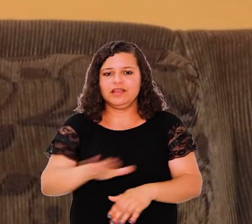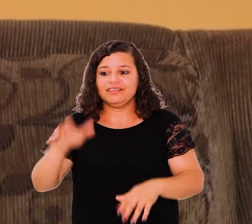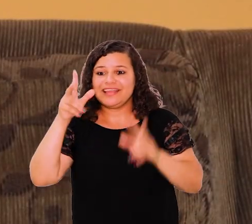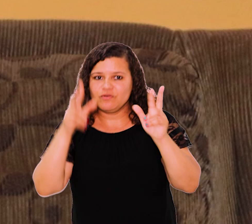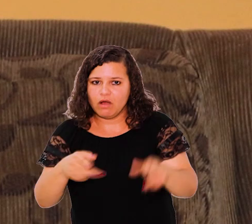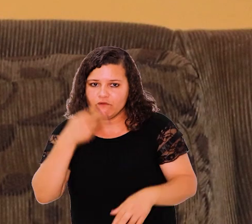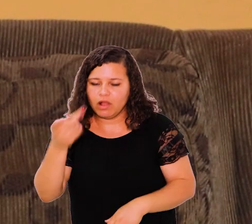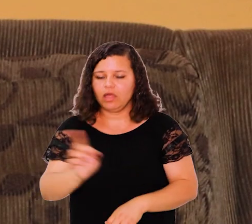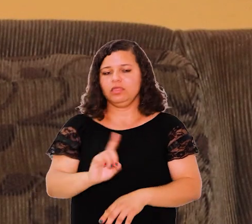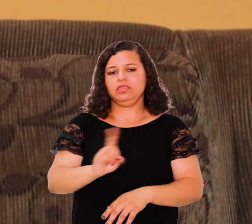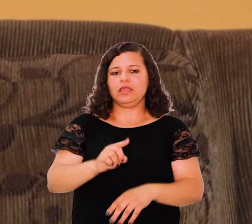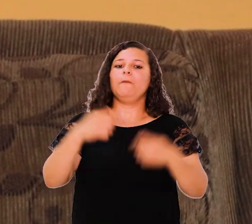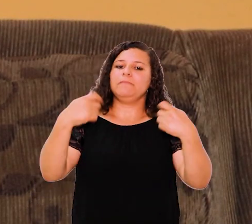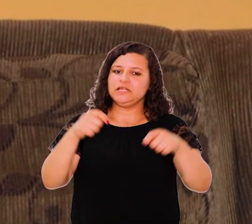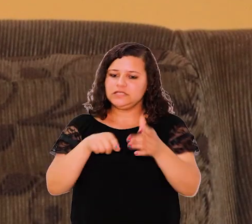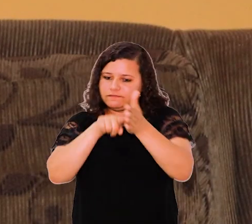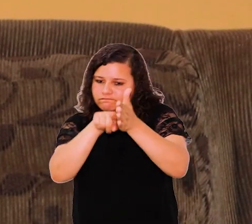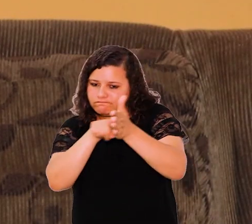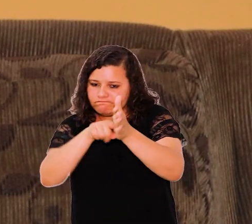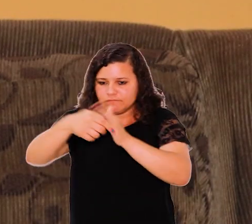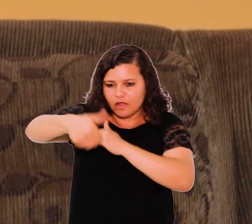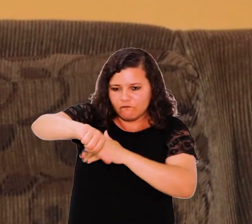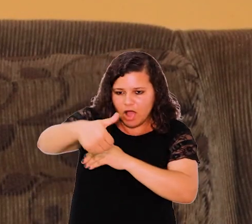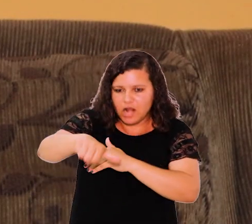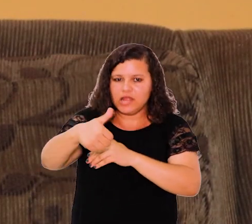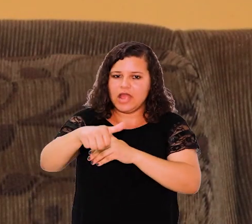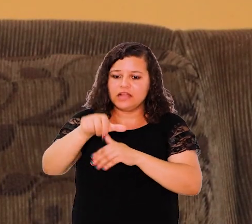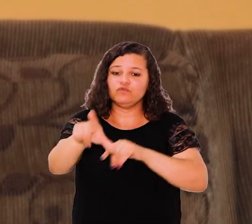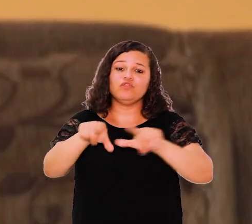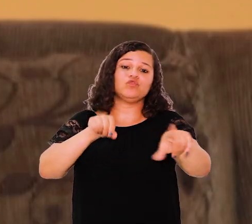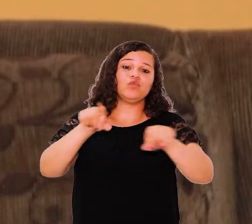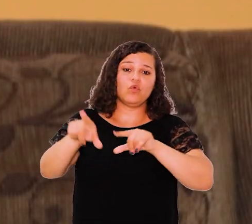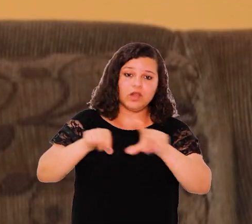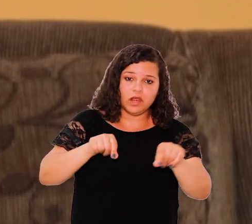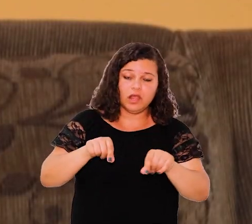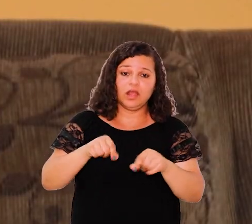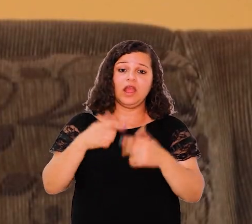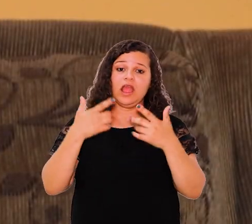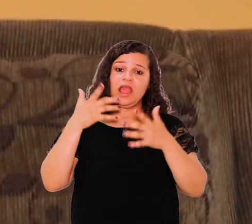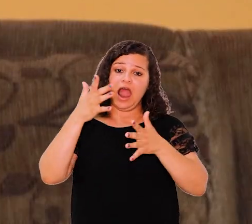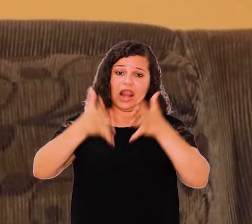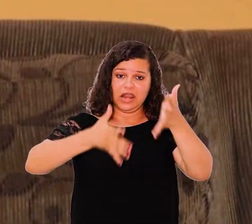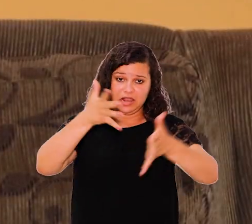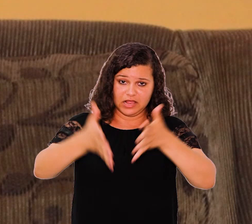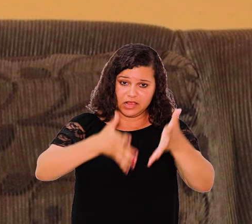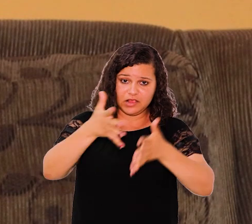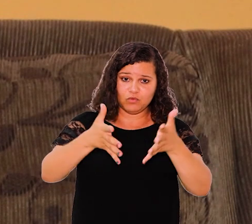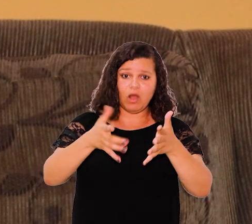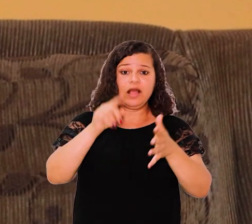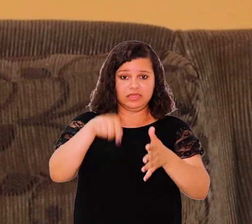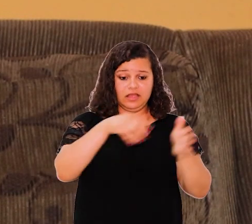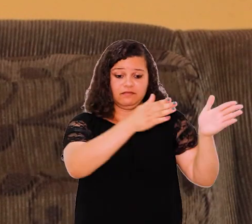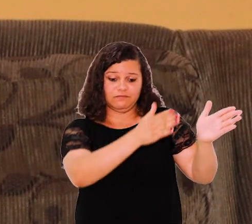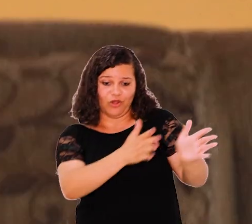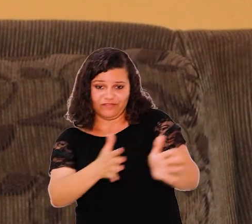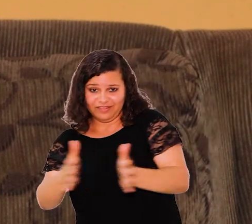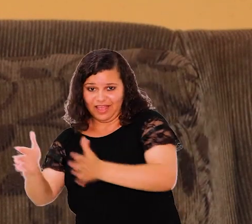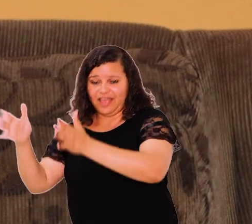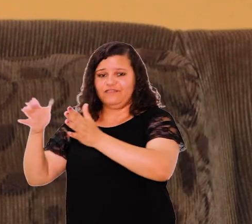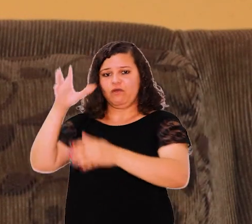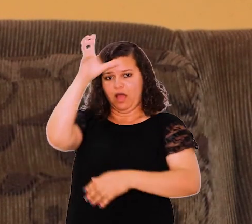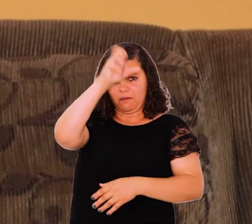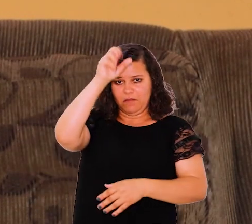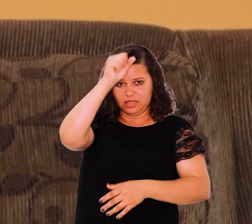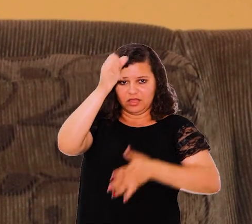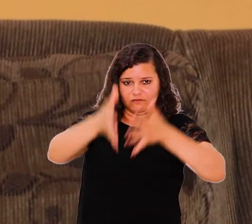da mesma forma. Então, é preciso ser avaliado na hora que for se escolher. E a língua de sinais, mesmo nesse